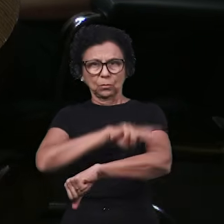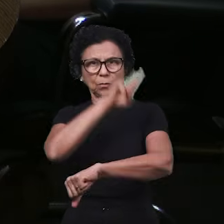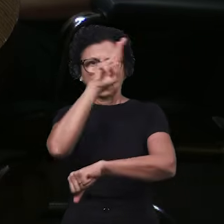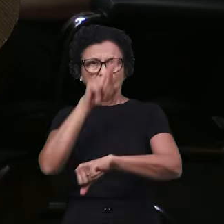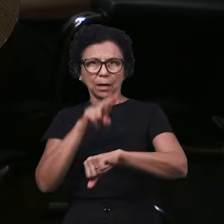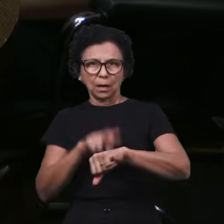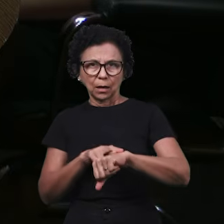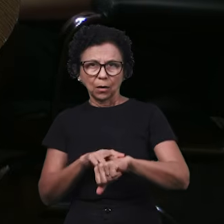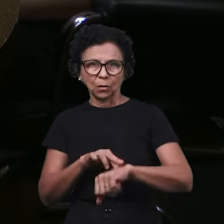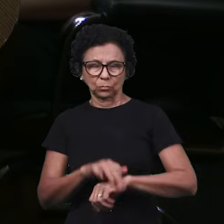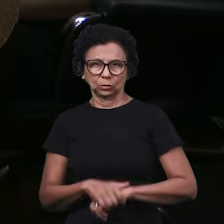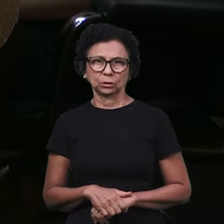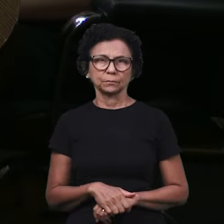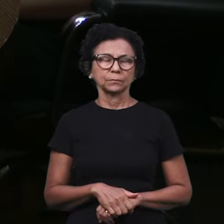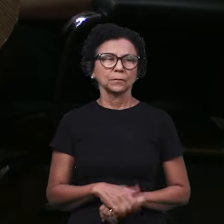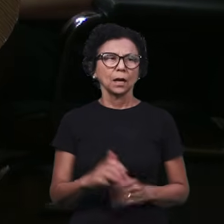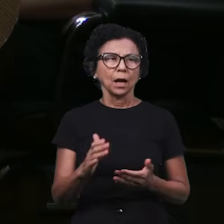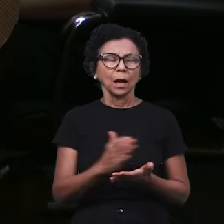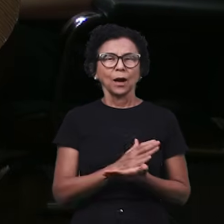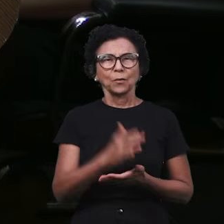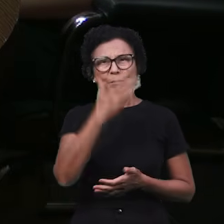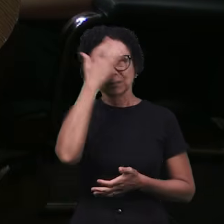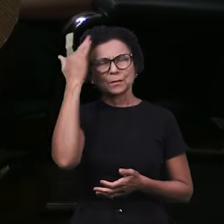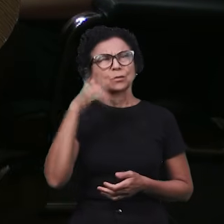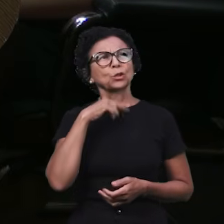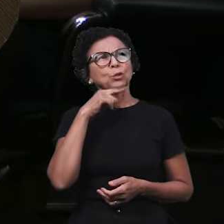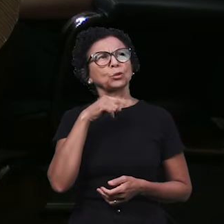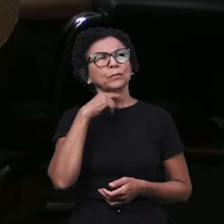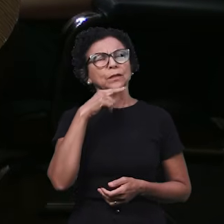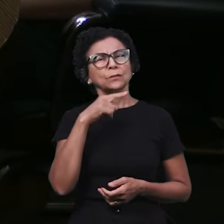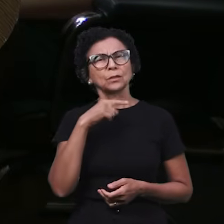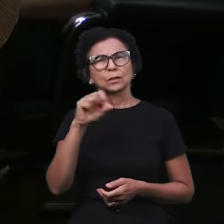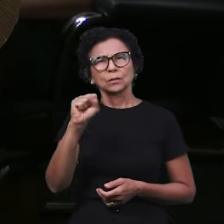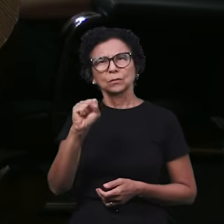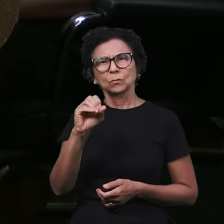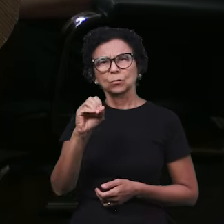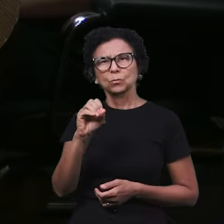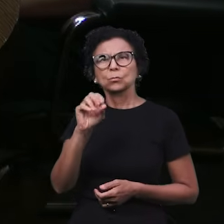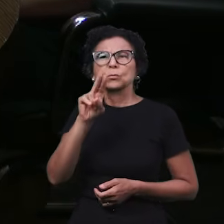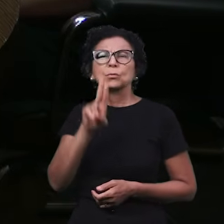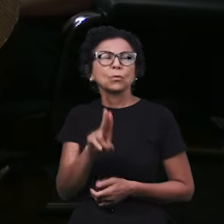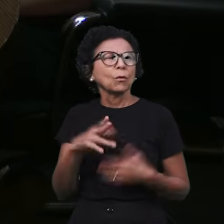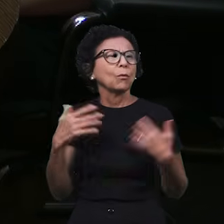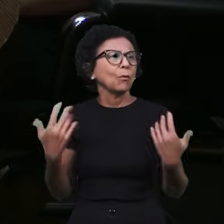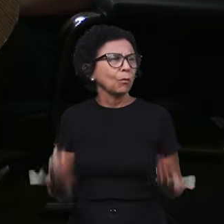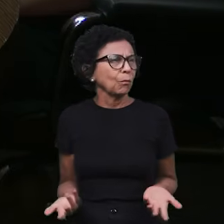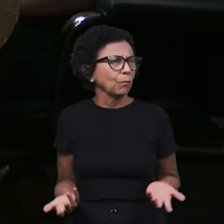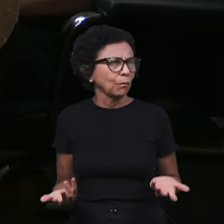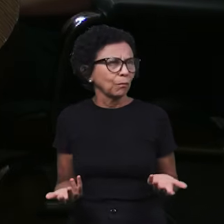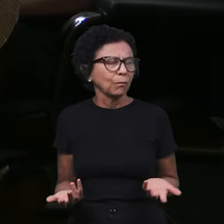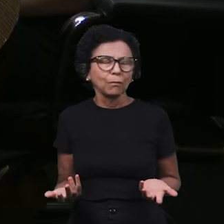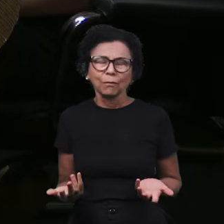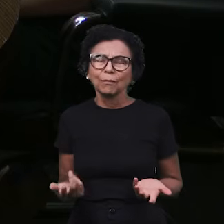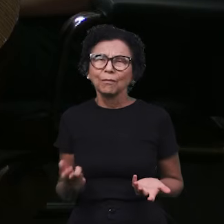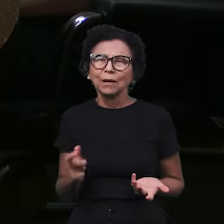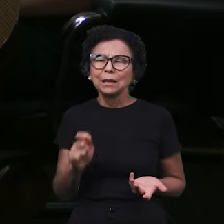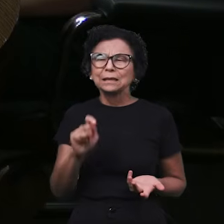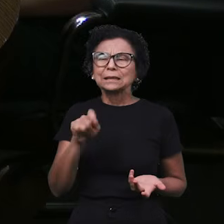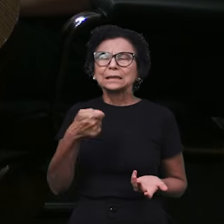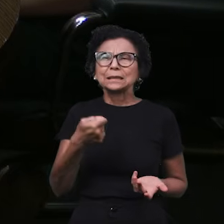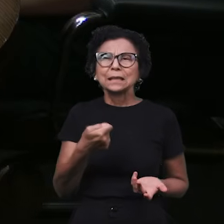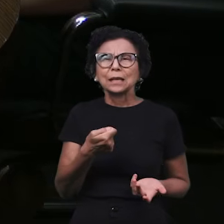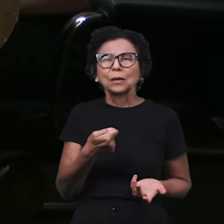sou, né? Eu sou o Senhor. Às vezes o pessoal pergunta, Pri, eu Qual sou. o sinal, né? O sinal de eu